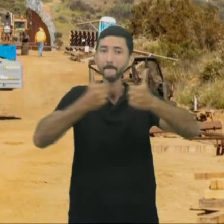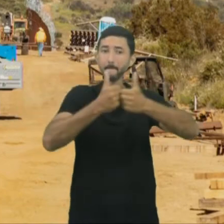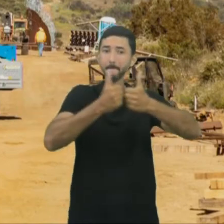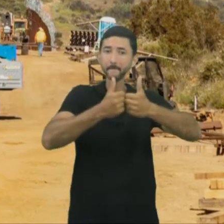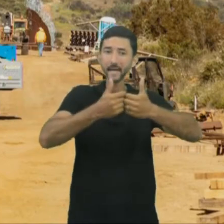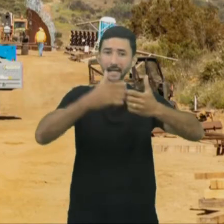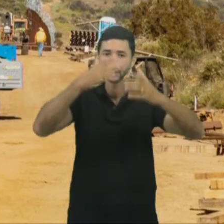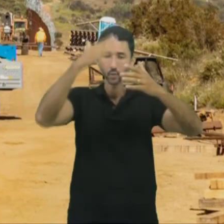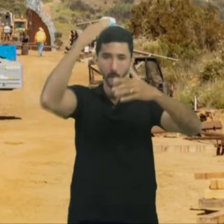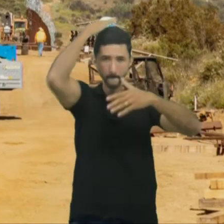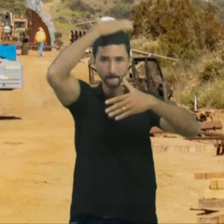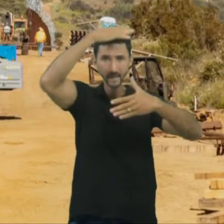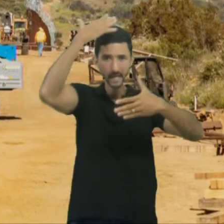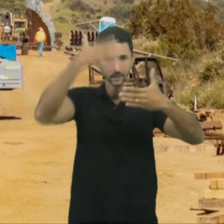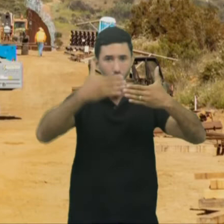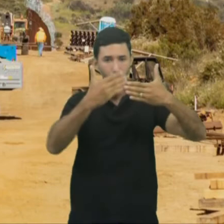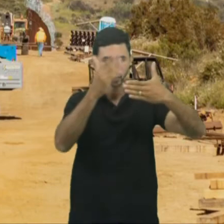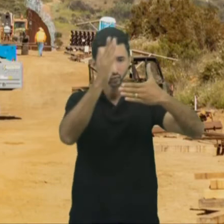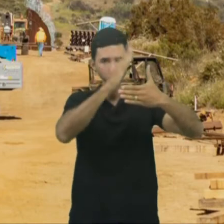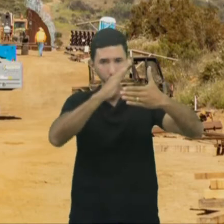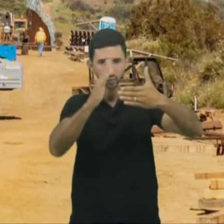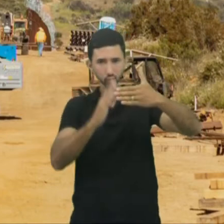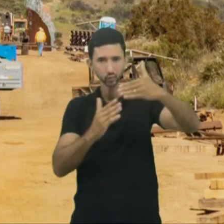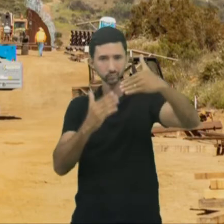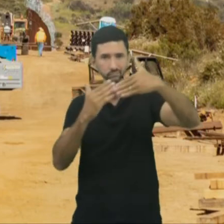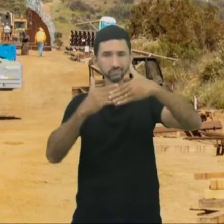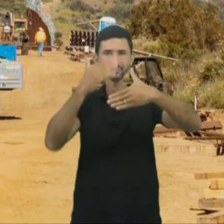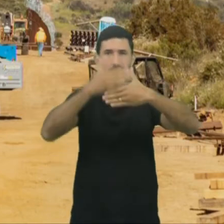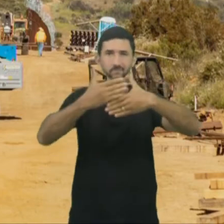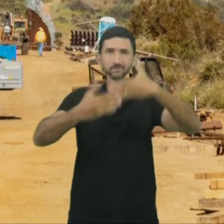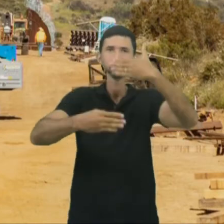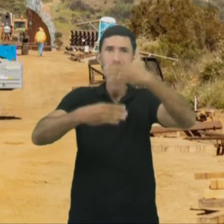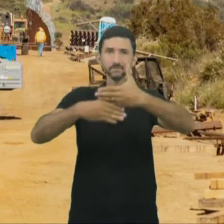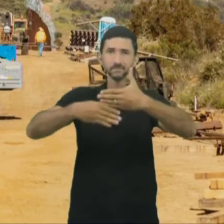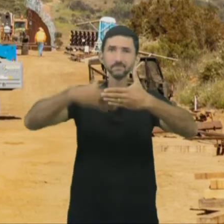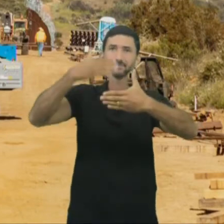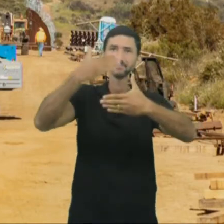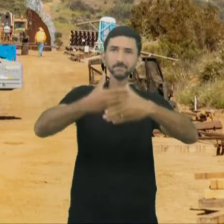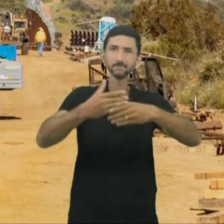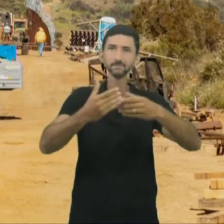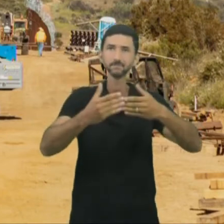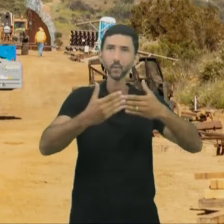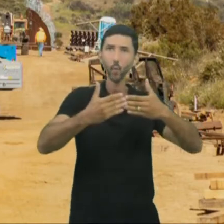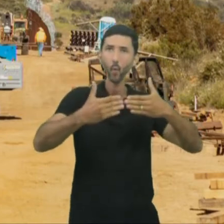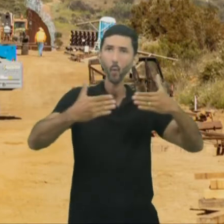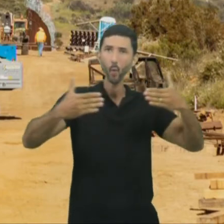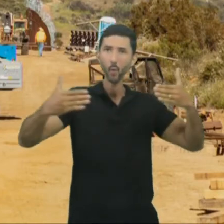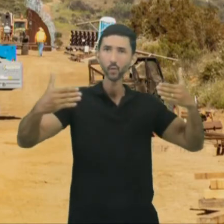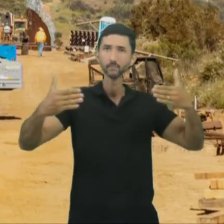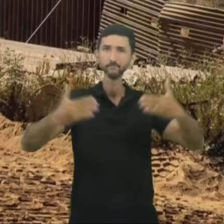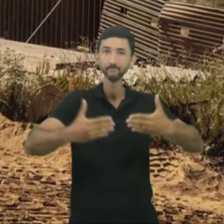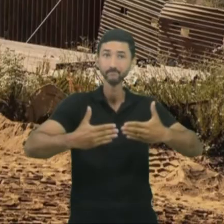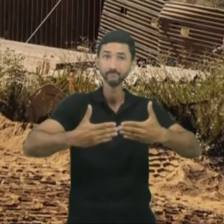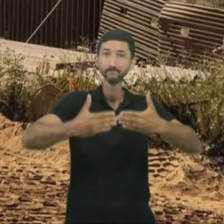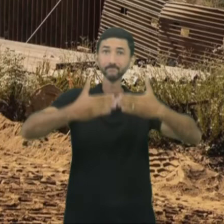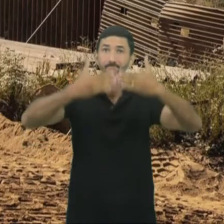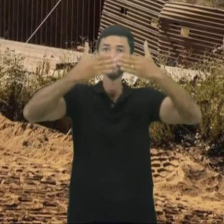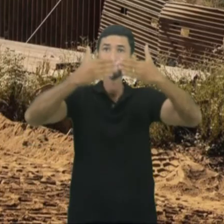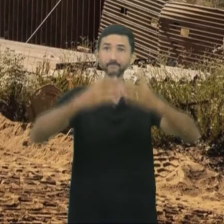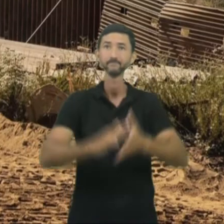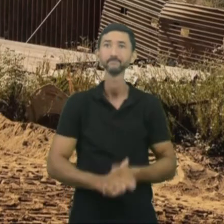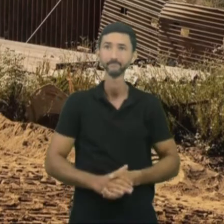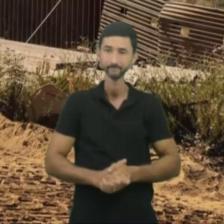México. Os Estados Unidos da América está aumentando esse muro. Lembra,